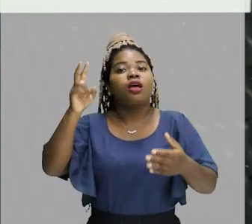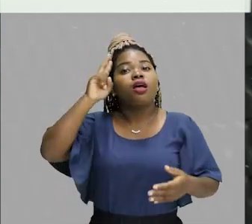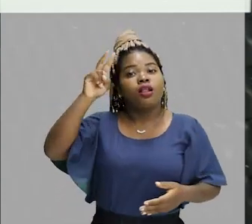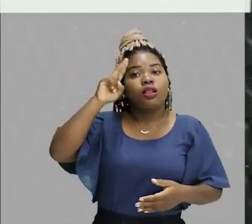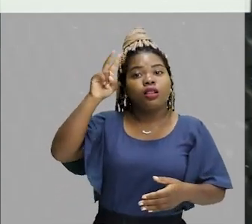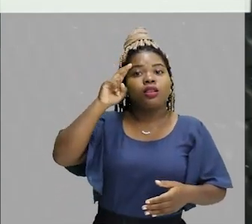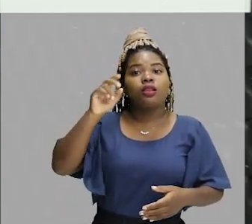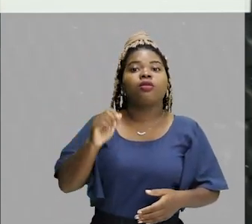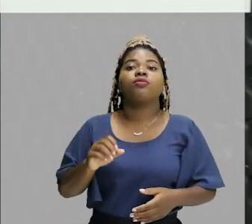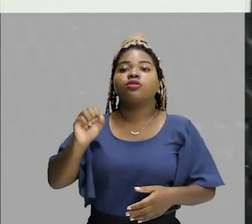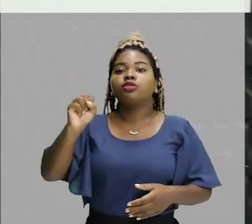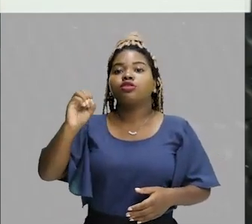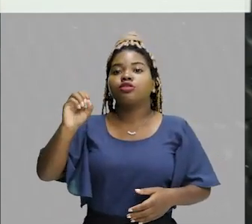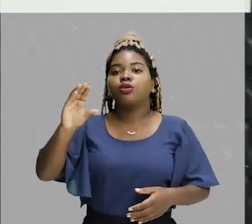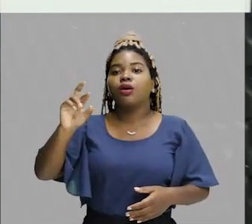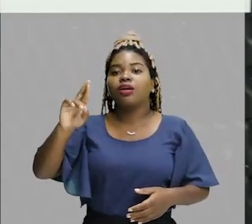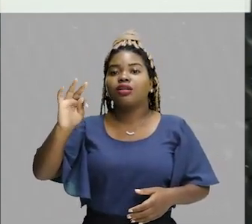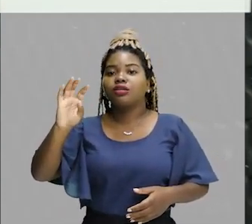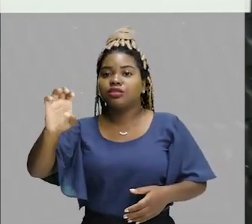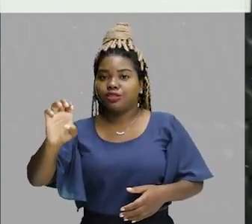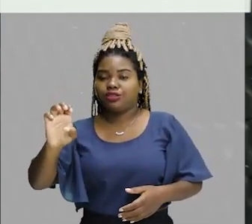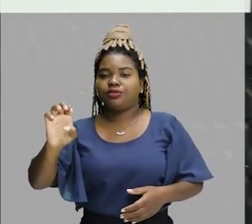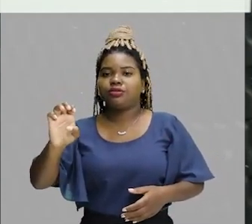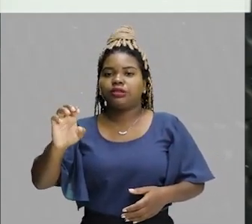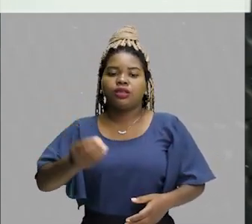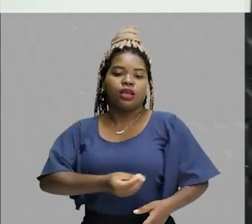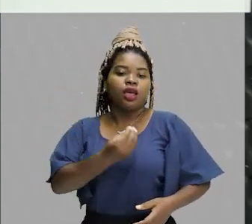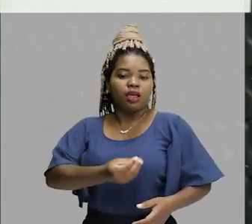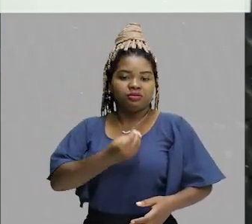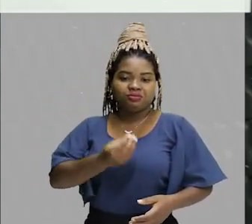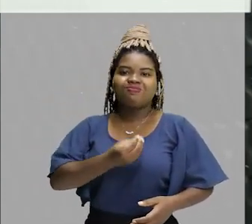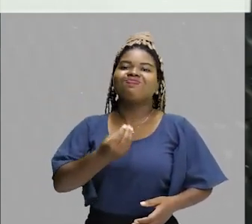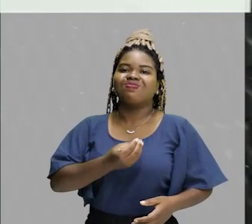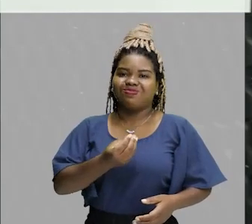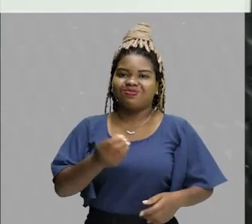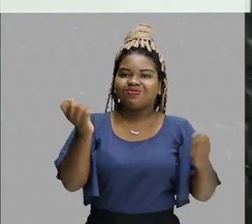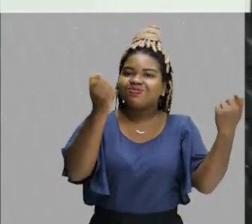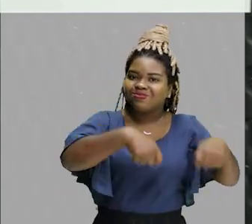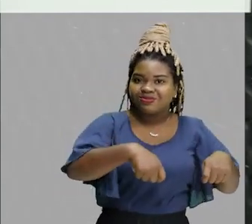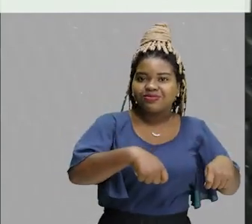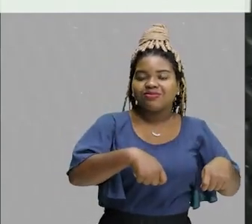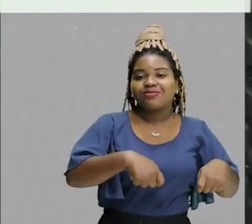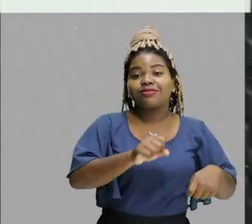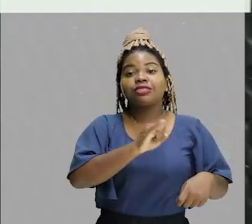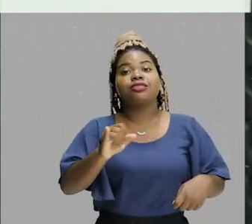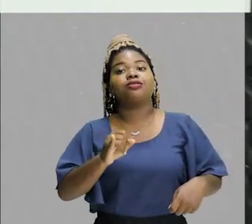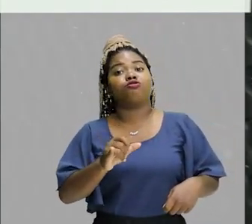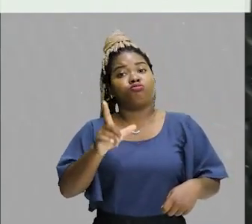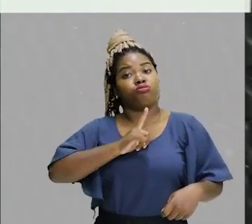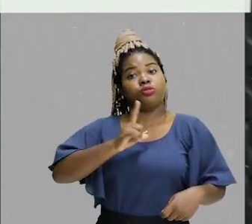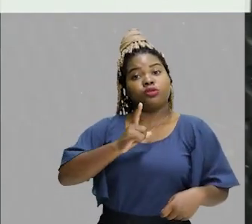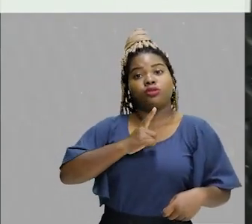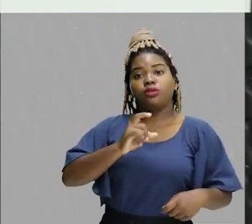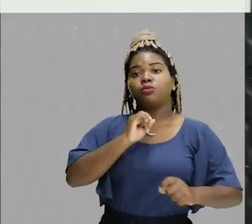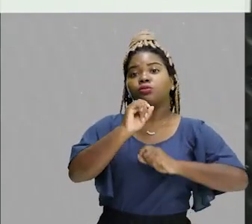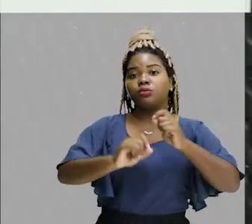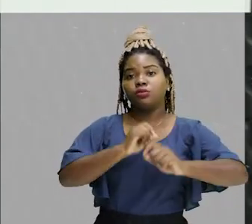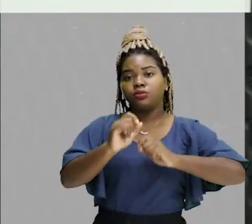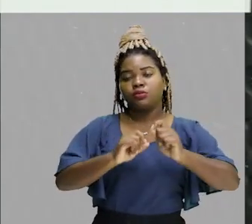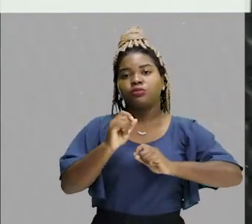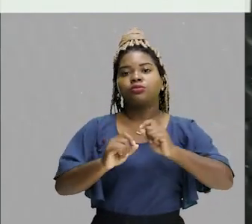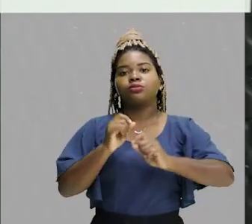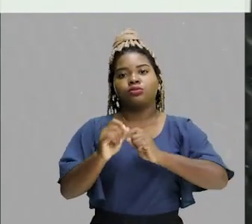falava que a vida só tem sentido se ela for a busca pelo conhecimento. E é nesta busca que nós temos de estabelecer um